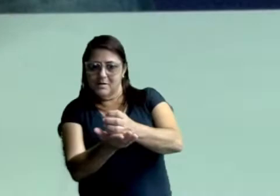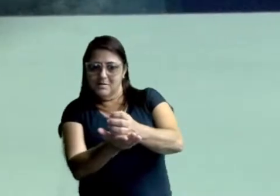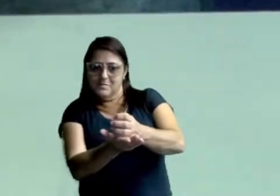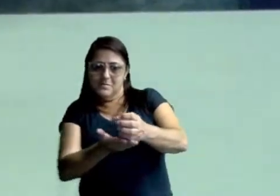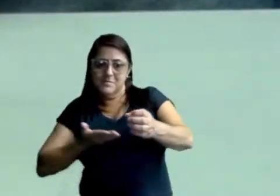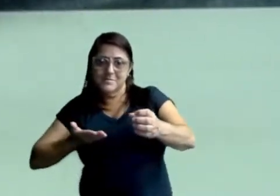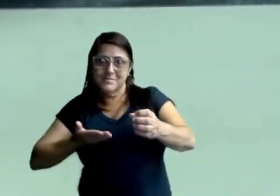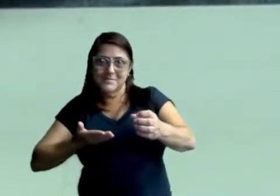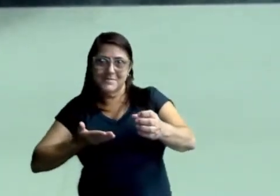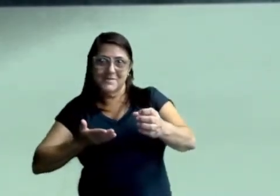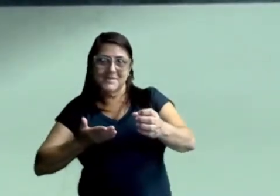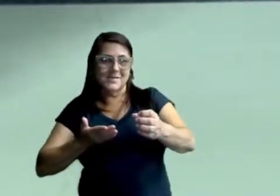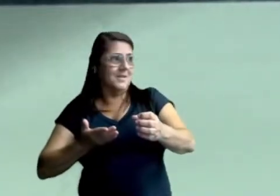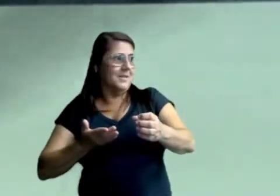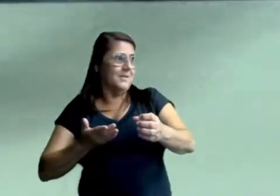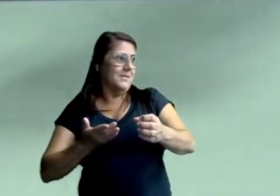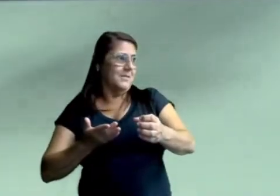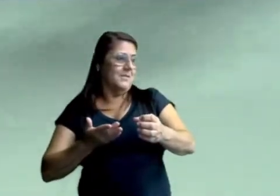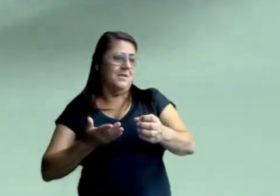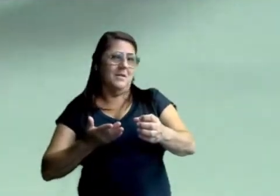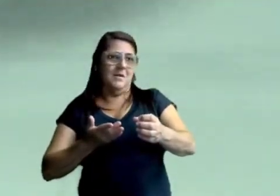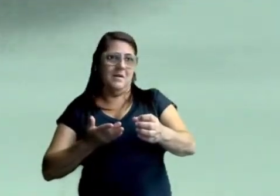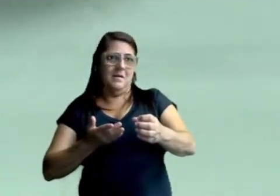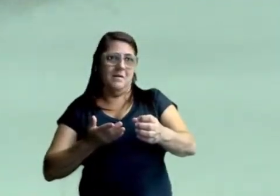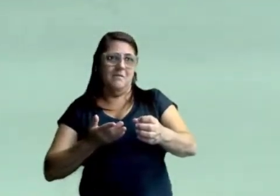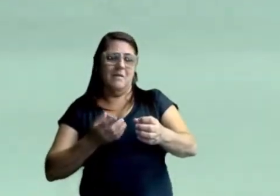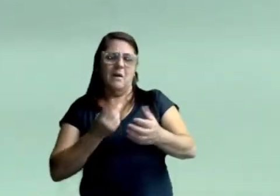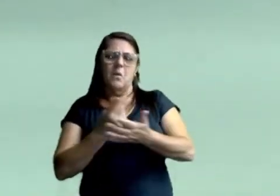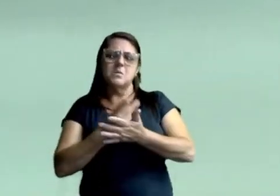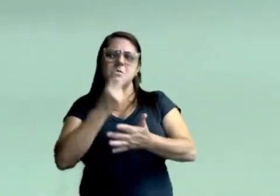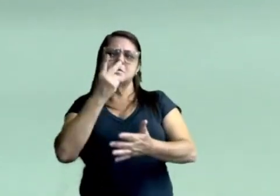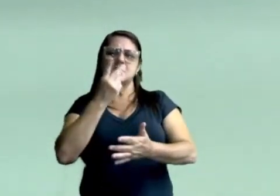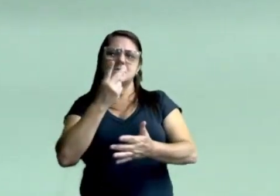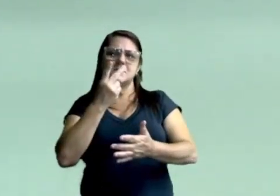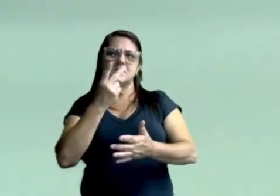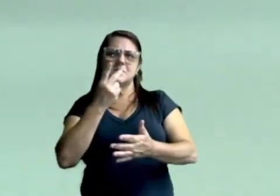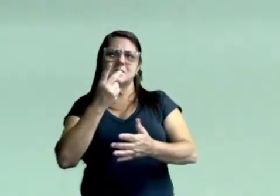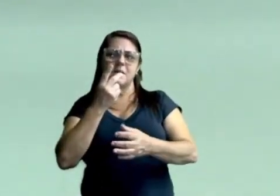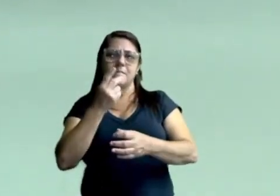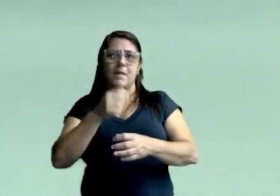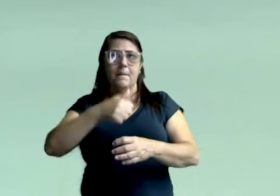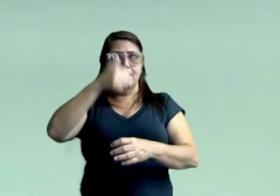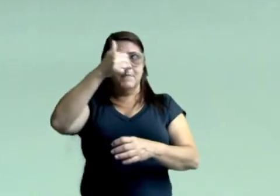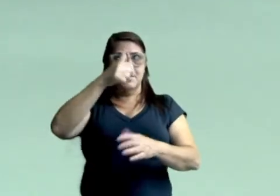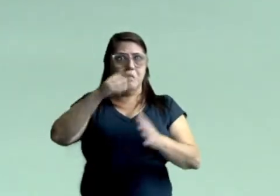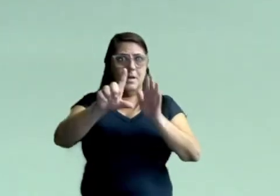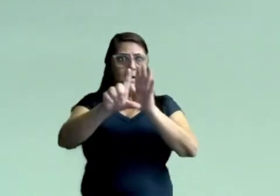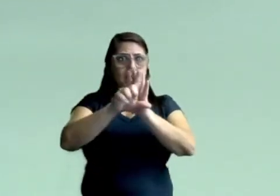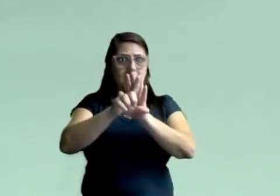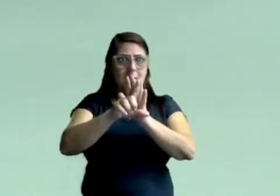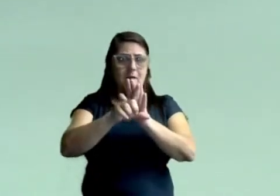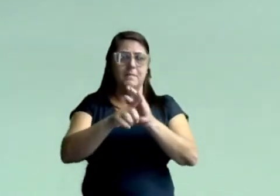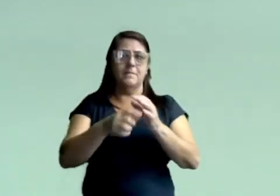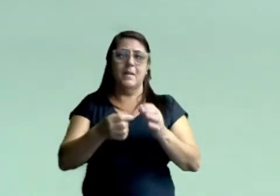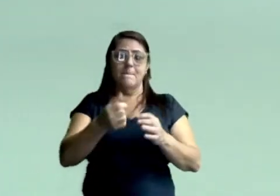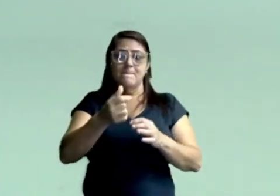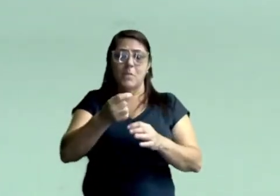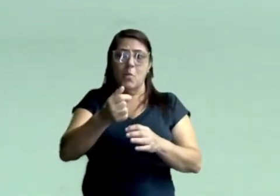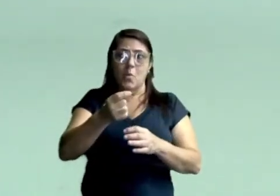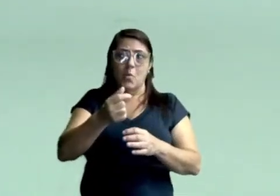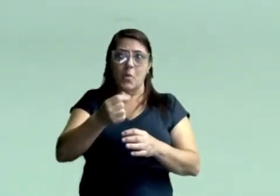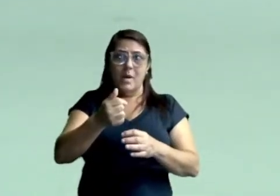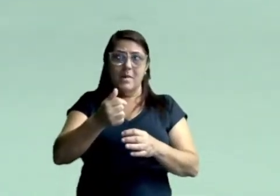papel com uma certa intensidade de força, o que vai acontecer? A primeira lei de Newton diz o seguinte, que o objeto tende a permanecer